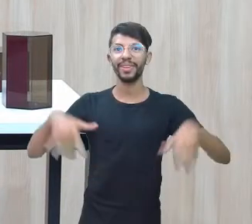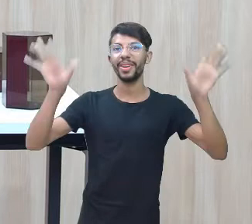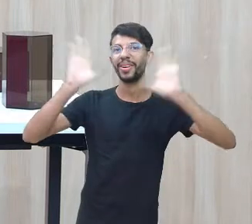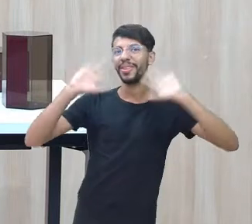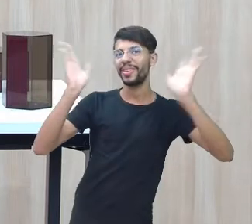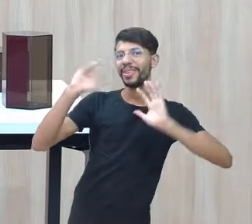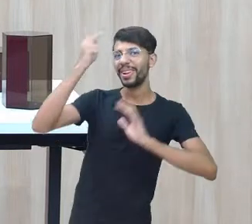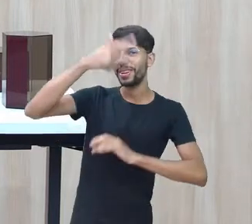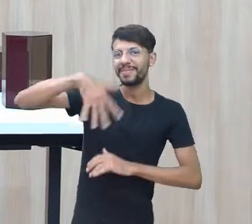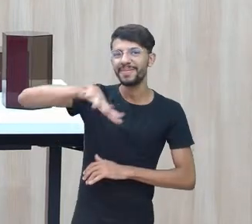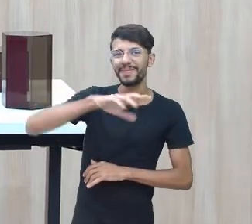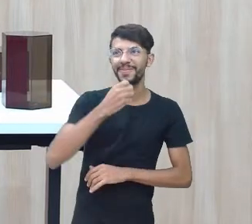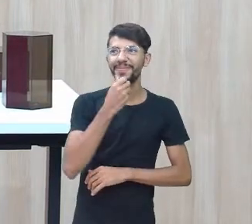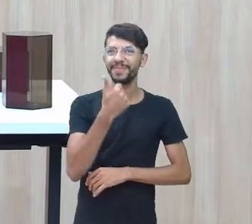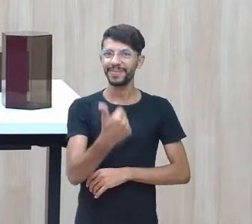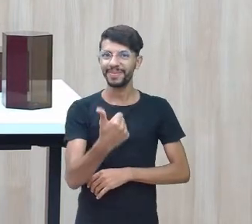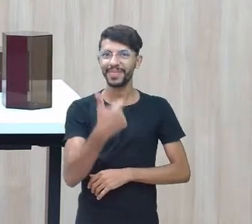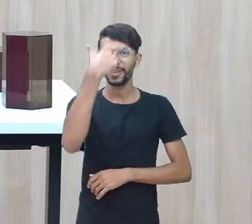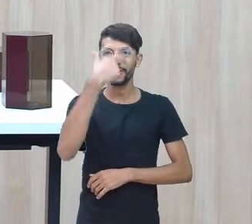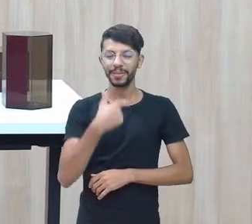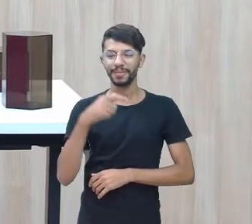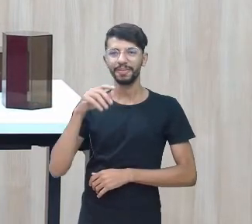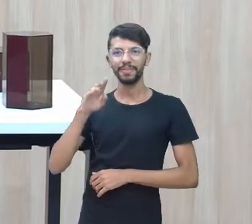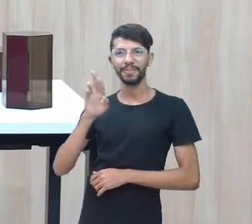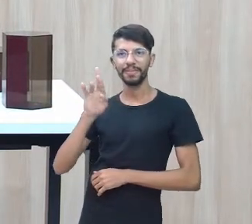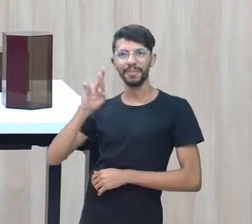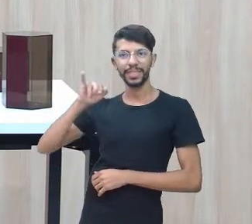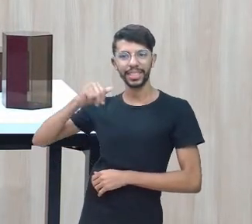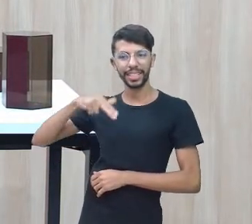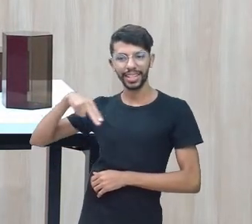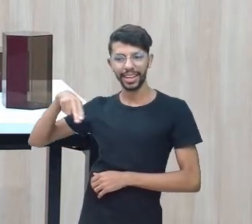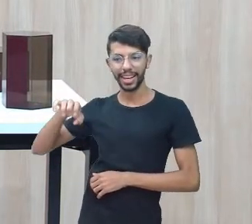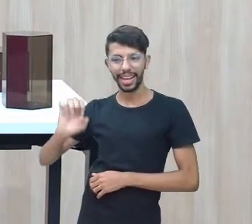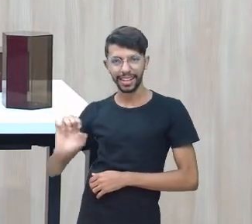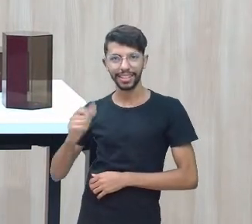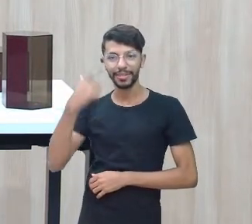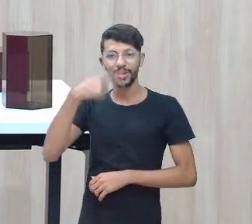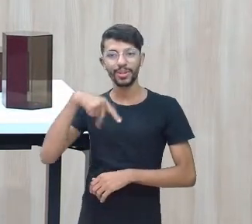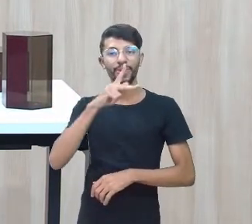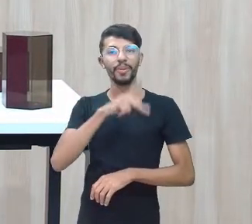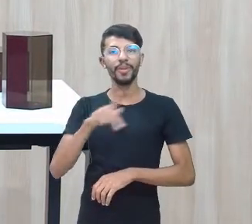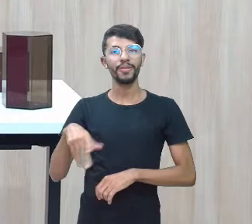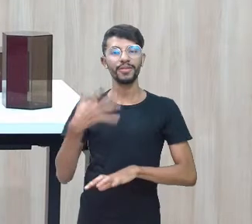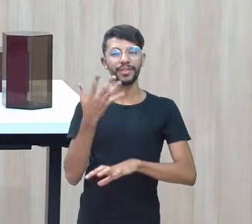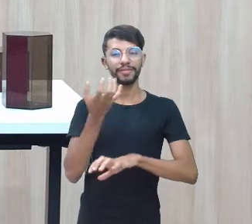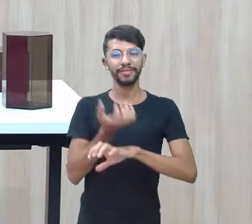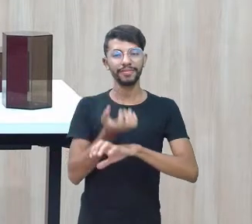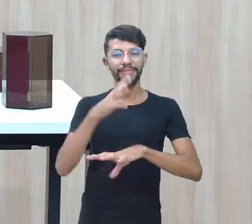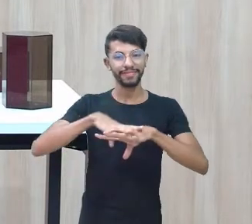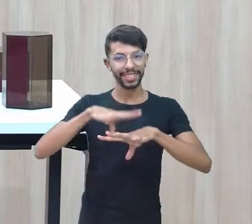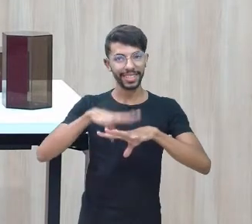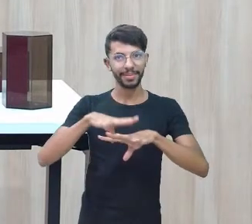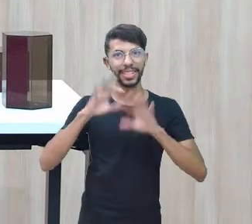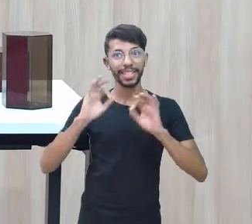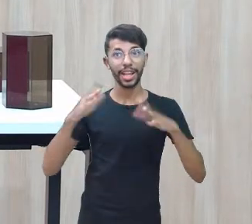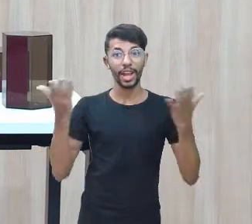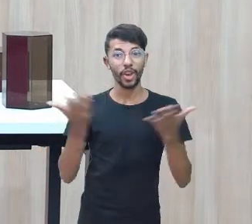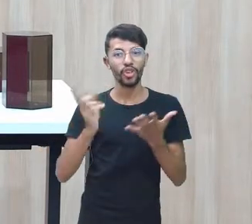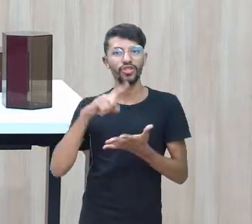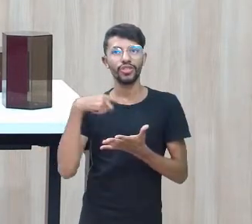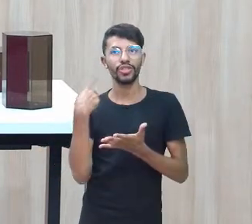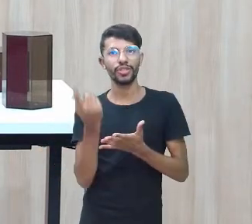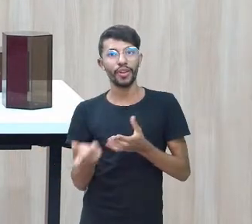Olá, pessoal, tudo bem? Eu me chamo Briane Mourão, sou professora de matemática e hoje a gente vai voltar a falar